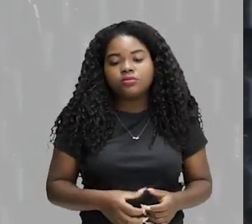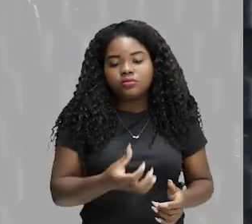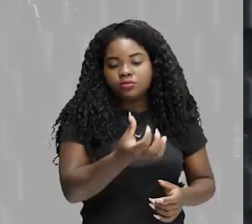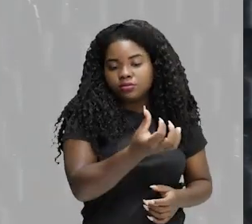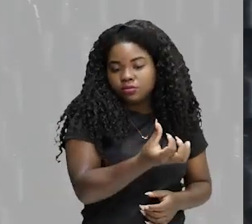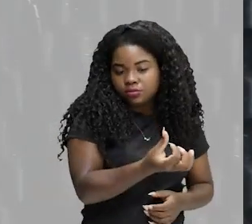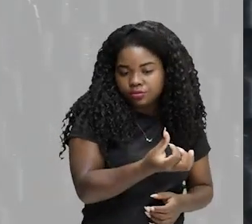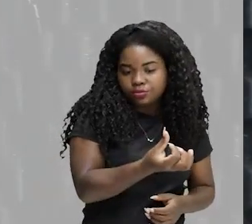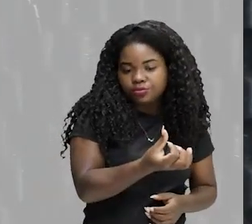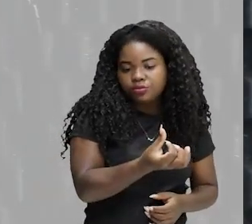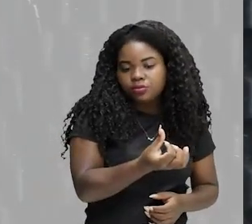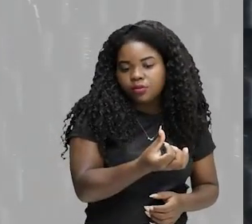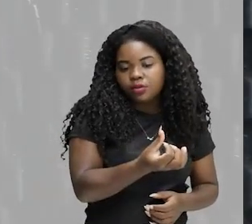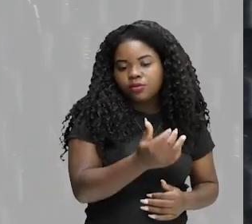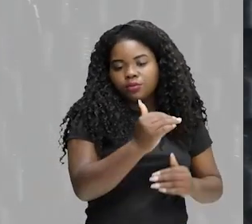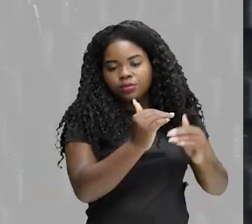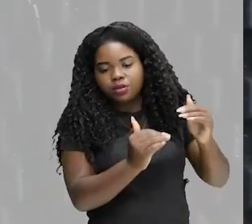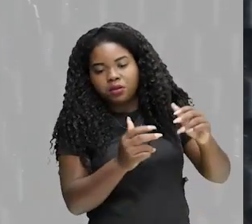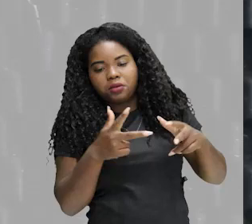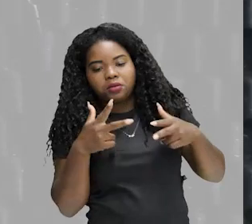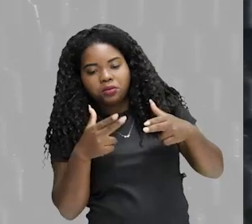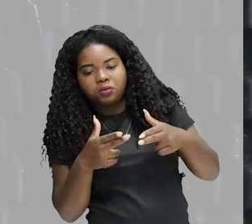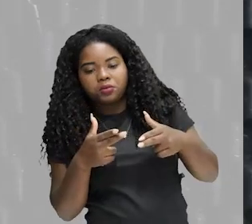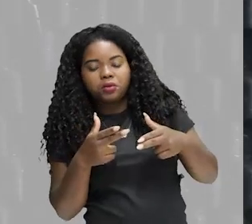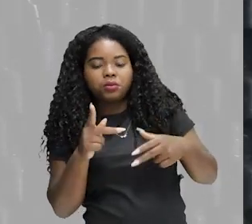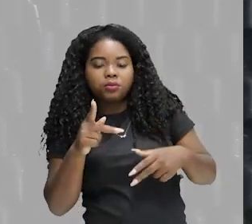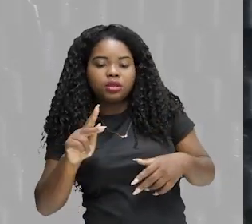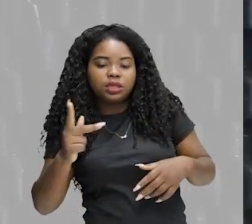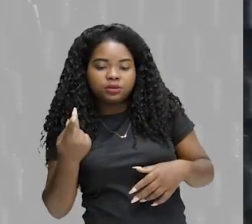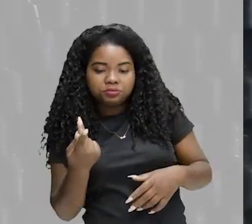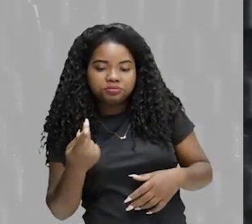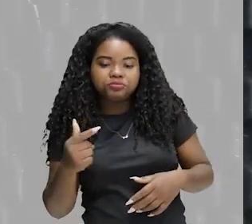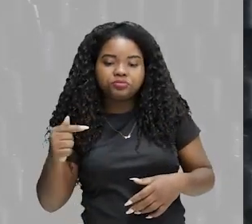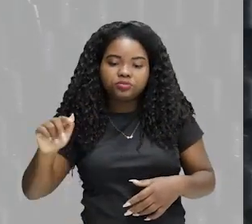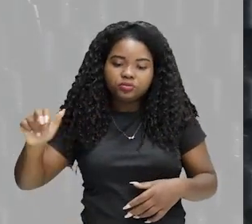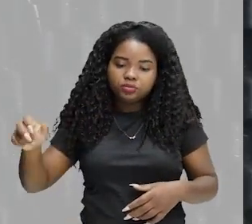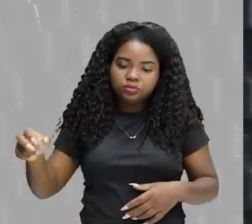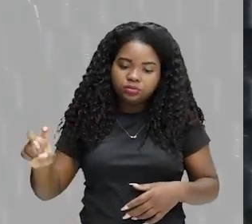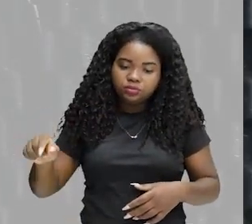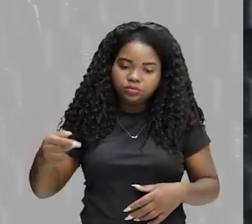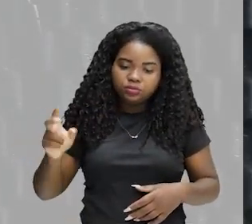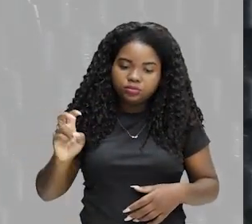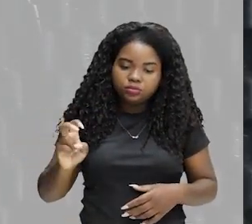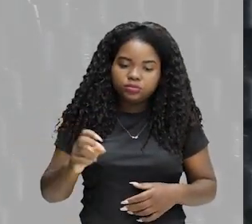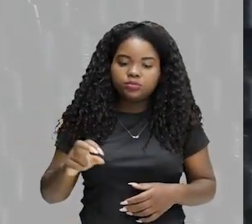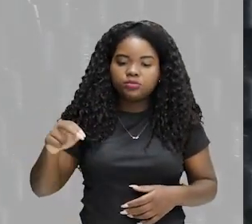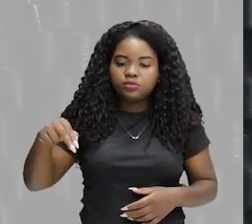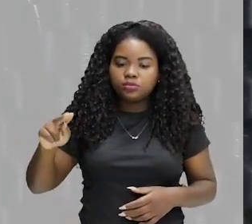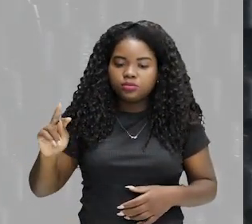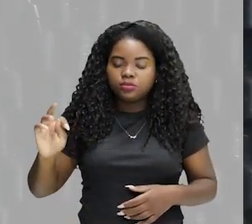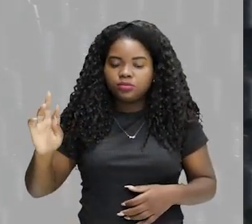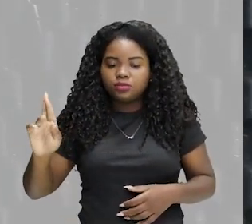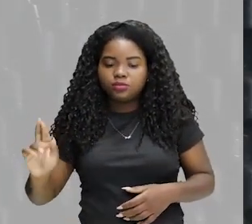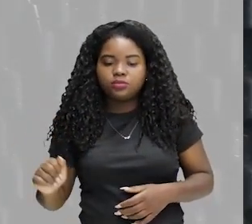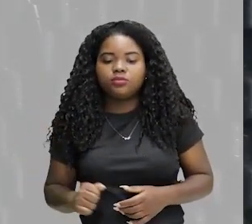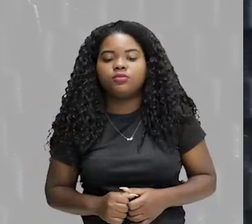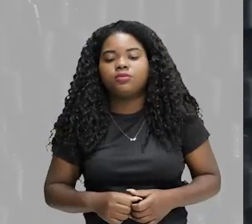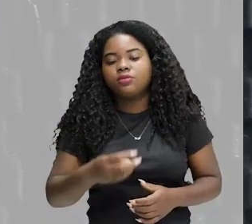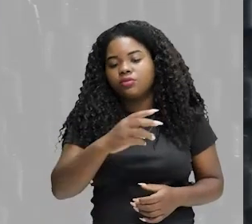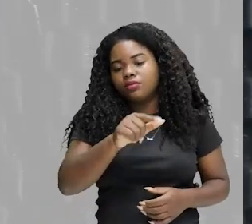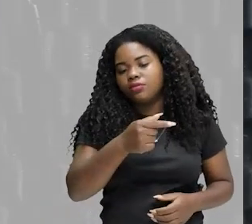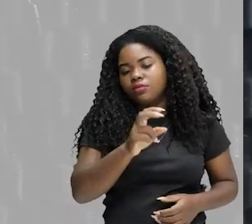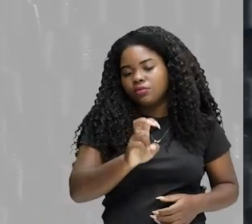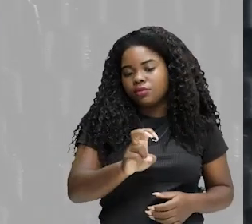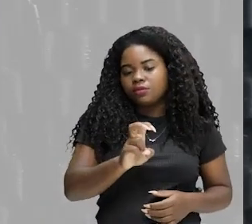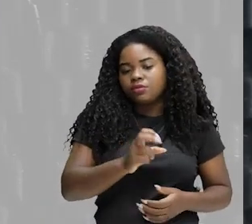se 6 menor ou igual a pH menor do que 7,5, a classificação é neutra. Se por acaso eu tiver